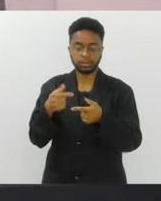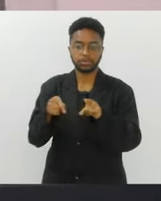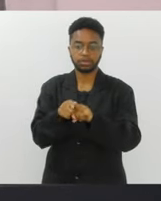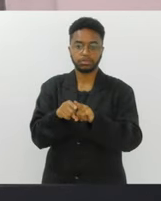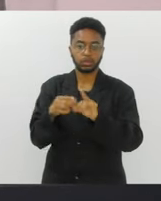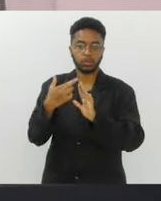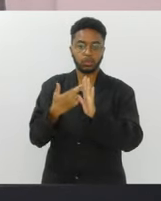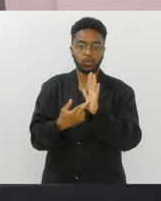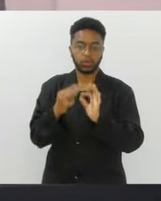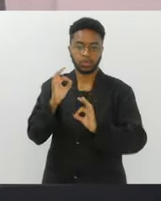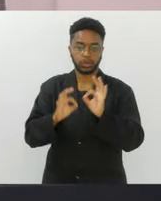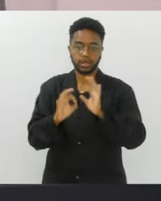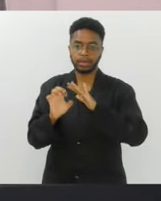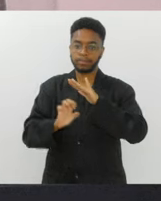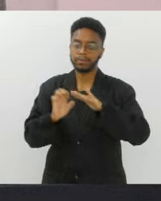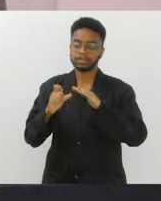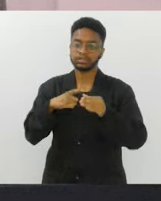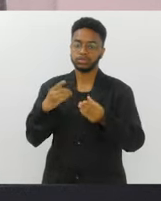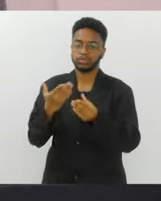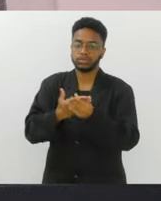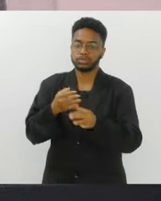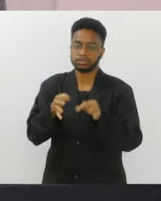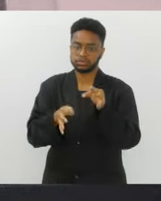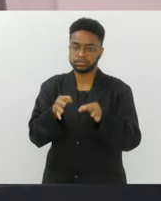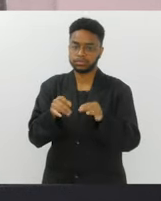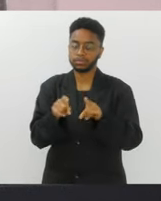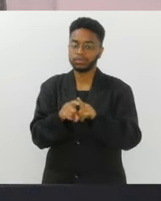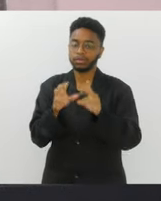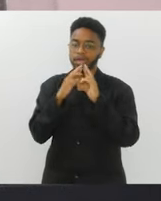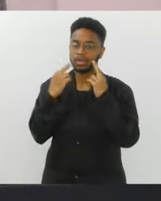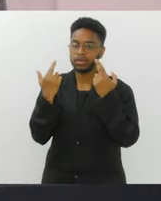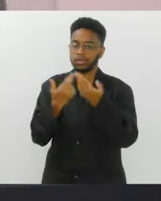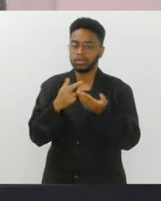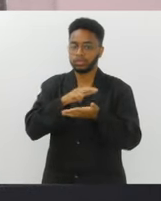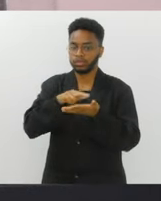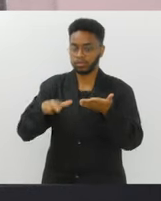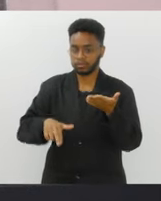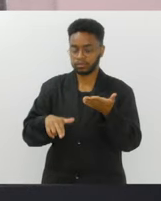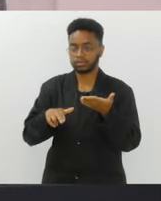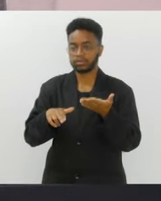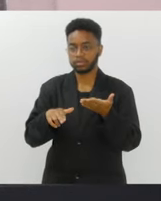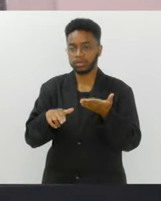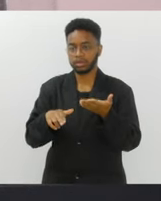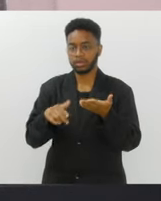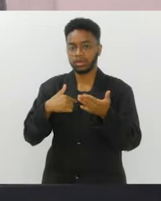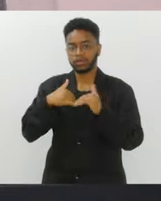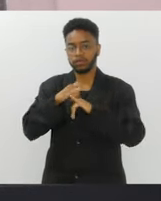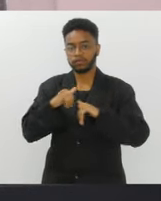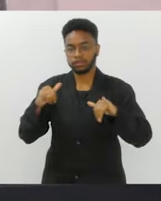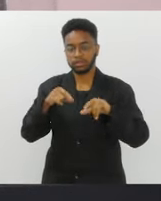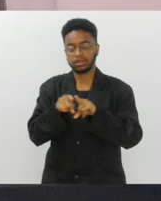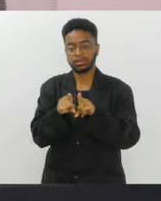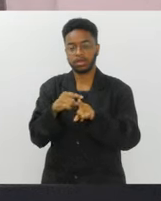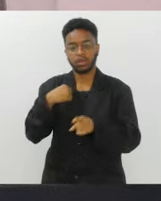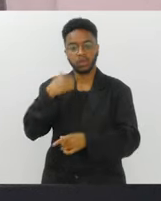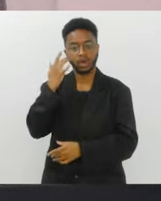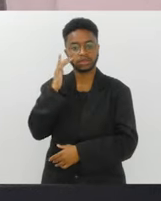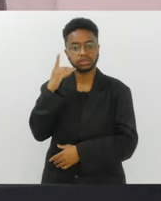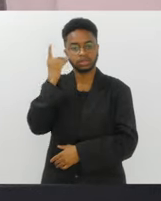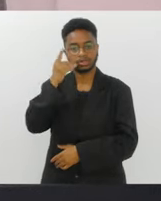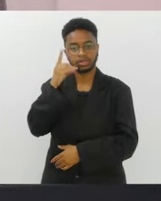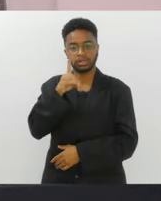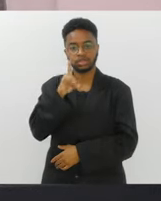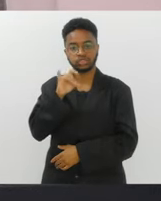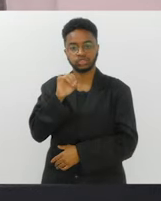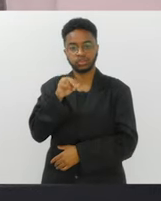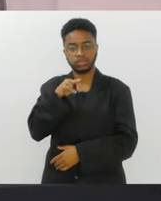que está em recuperação judicial. Essas reuniões, eu digo, né, e acho que o deputado Dionísio e o Luiz